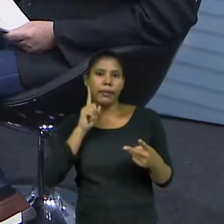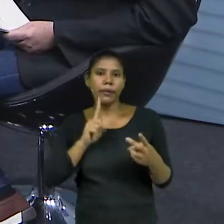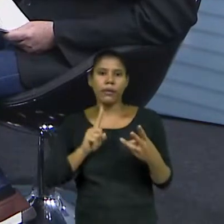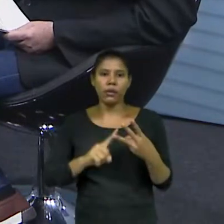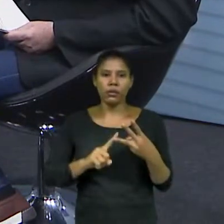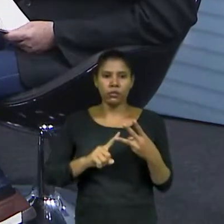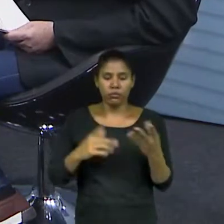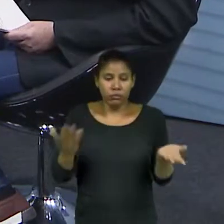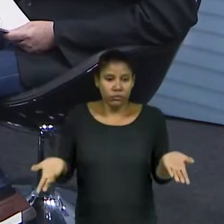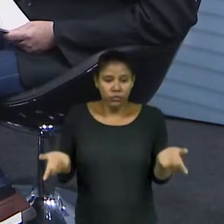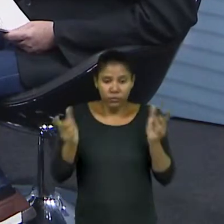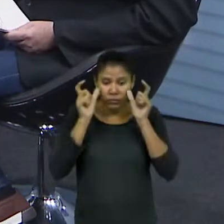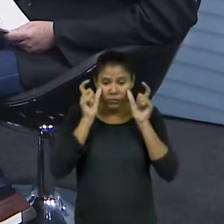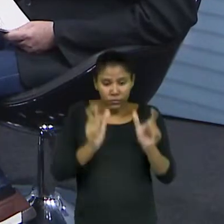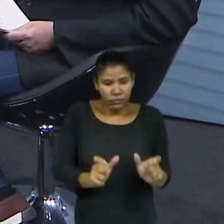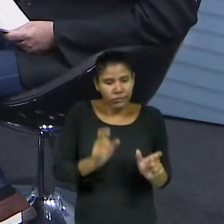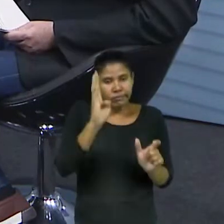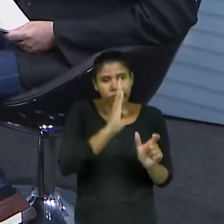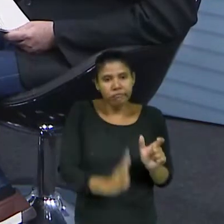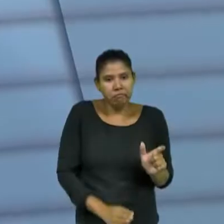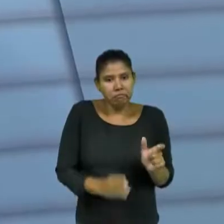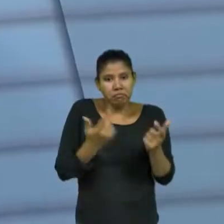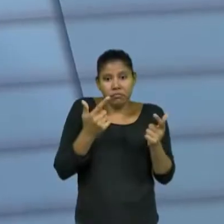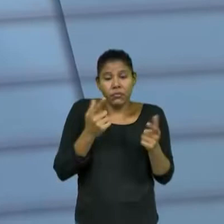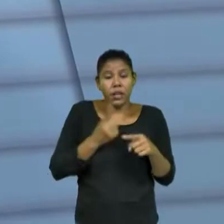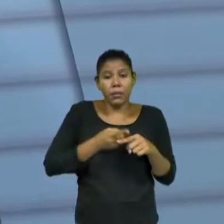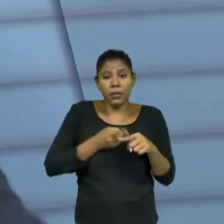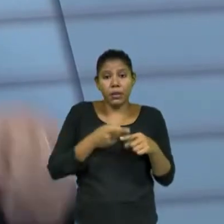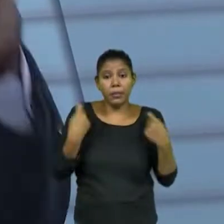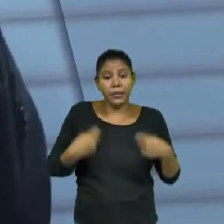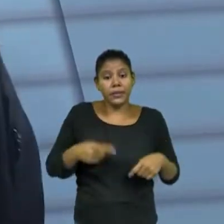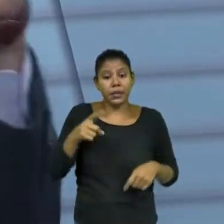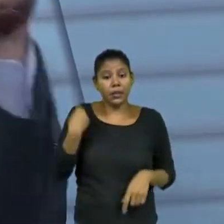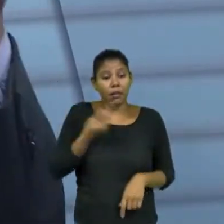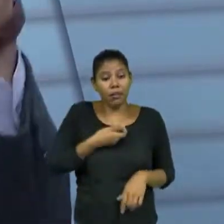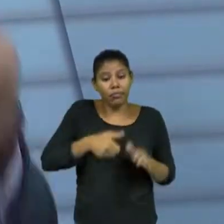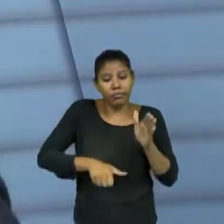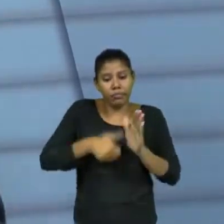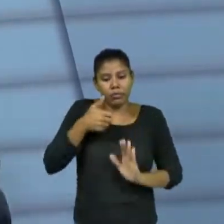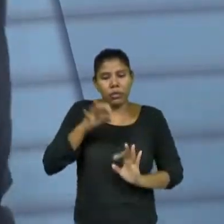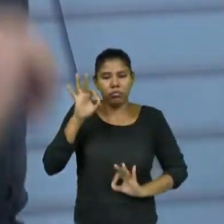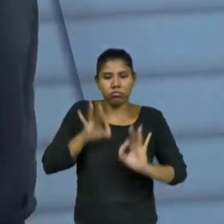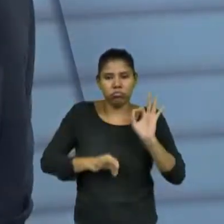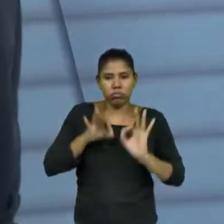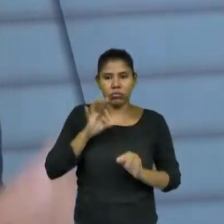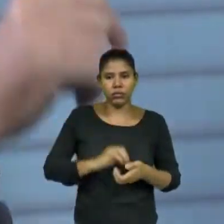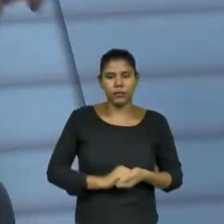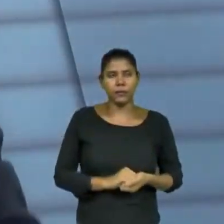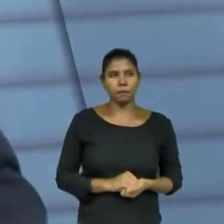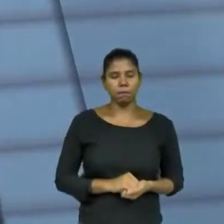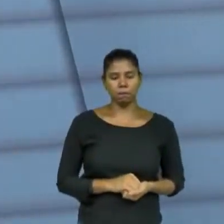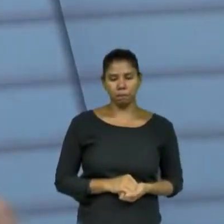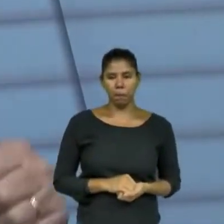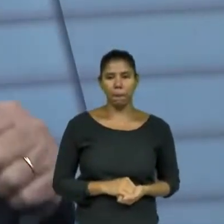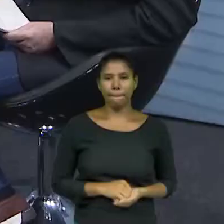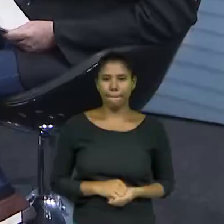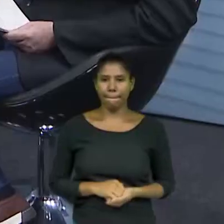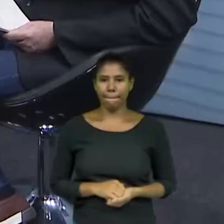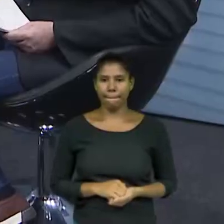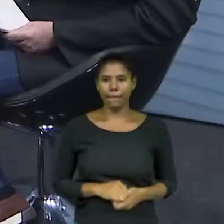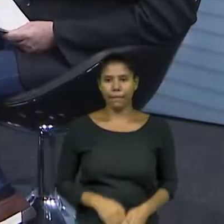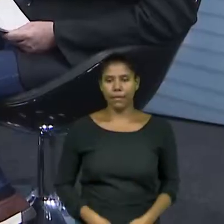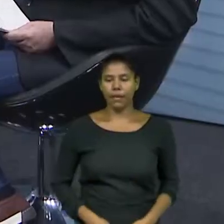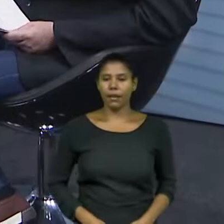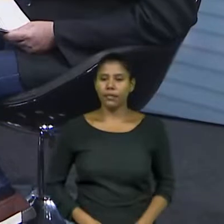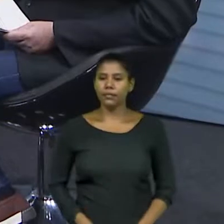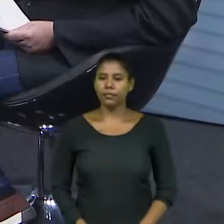dificuldade? Exatamente. Né? Então, esse é o ponto de atenção que a gente tem. Deixa eu dar outra informação importante. A gestão pública brasileira precisa